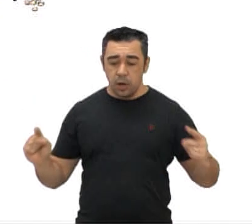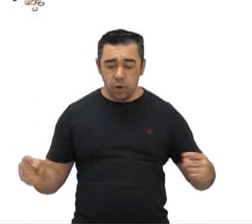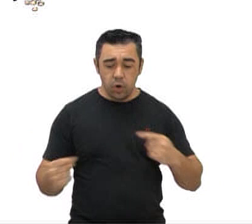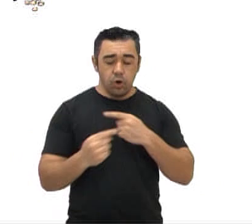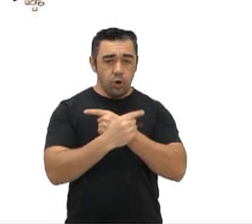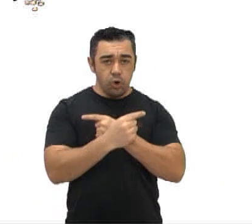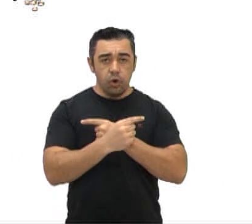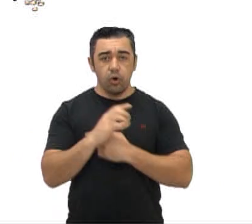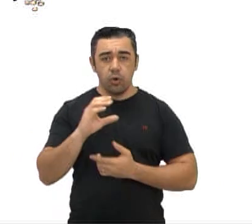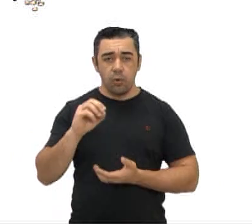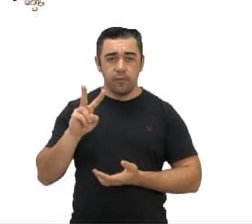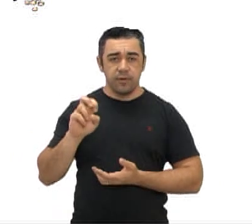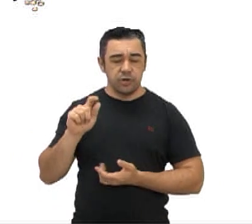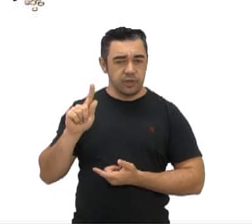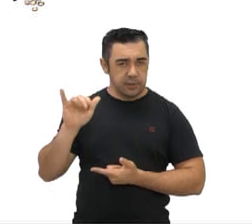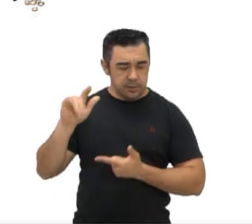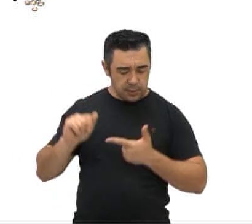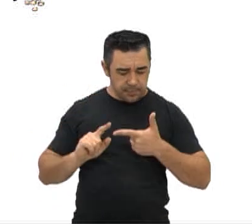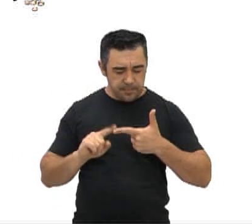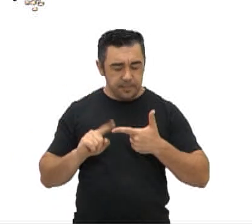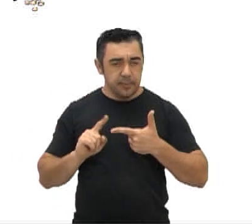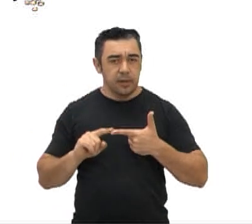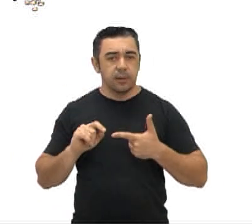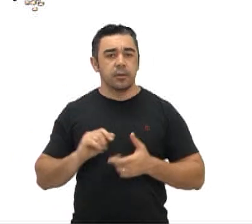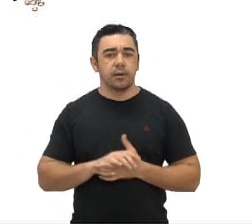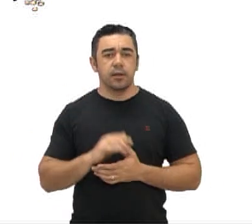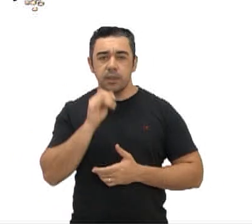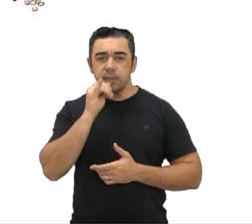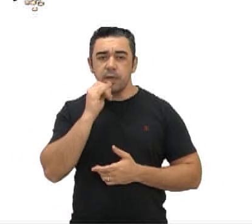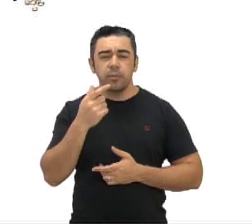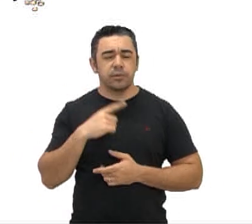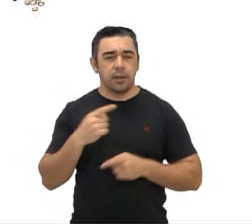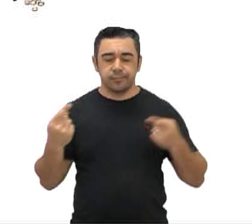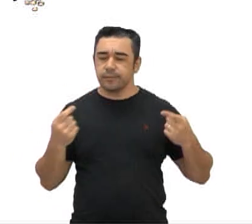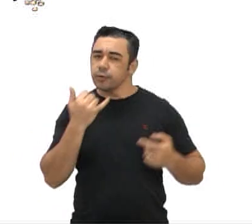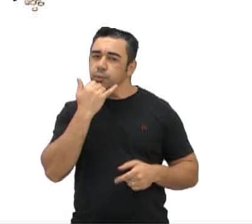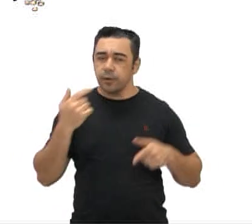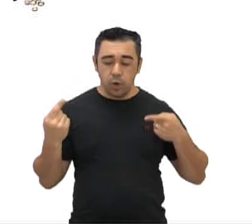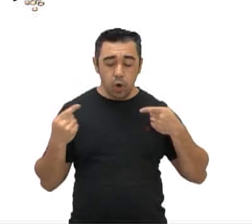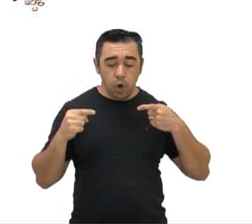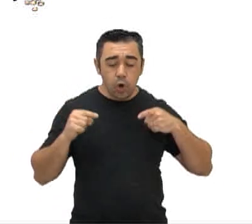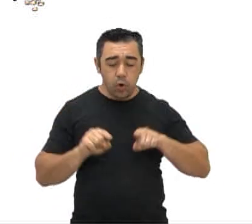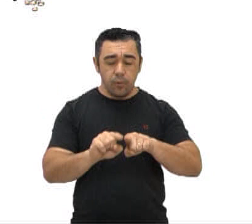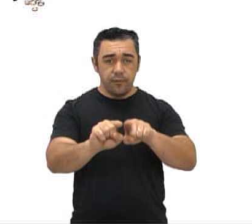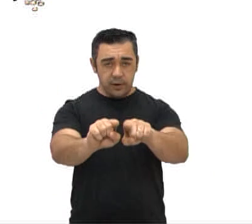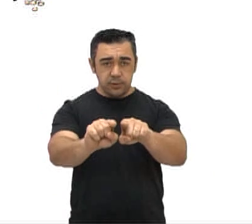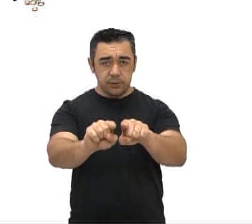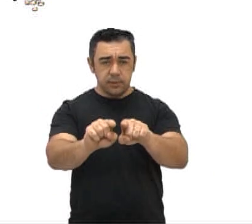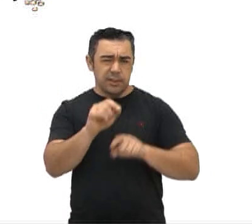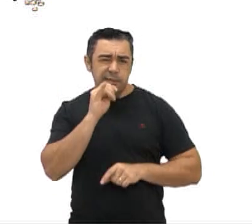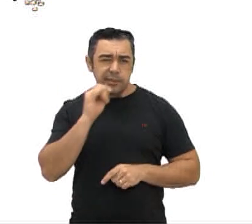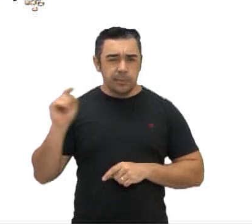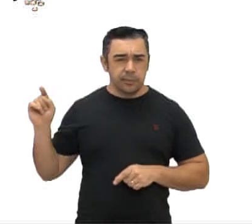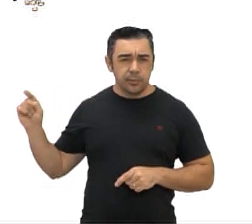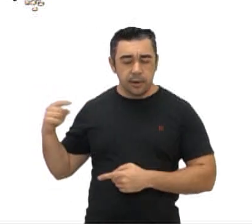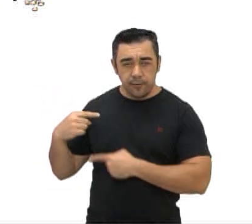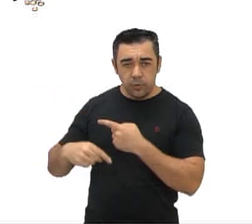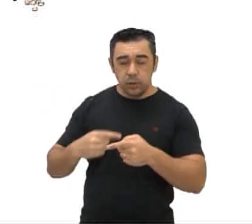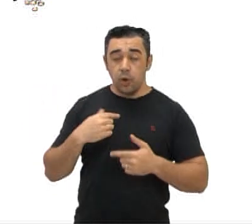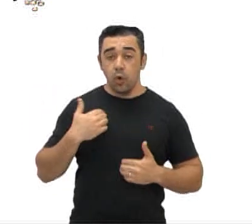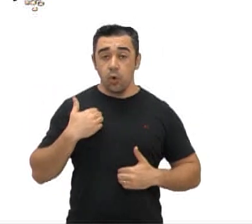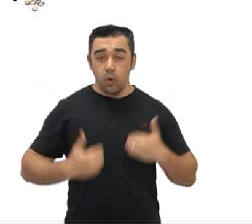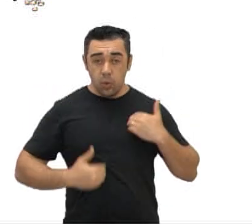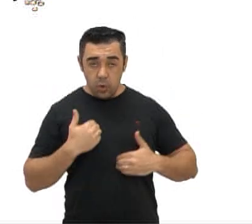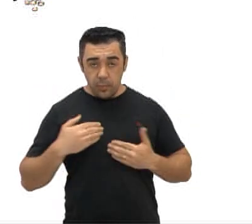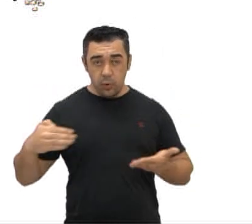a irradiação, tá? Convergência, tá convergindo, tá indo para um ponto em comum. Como a gente está olhando aqui, o formato do corpo